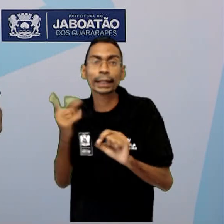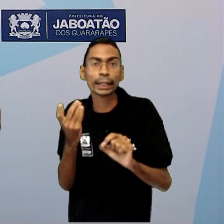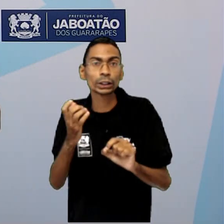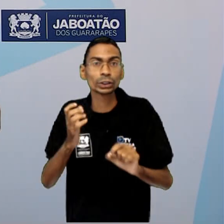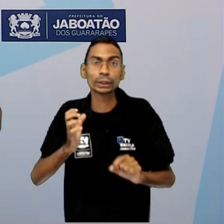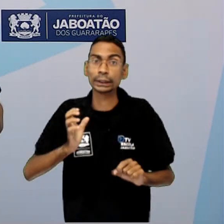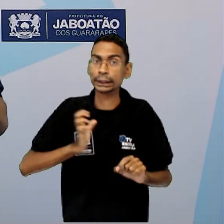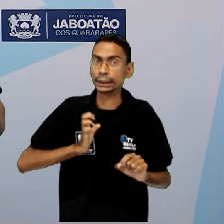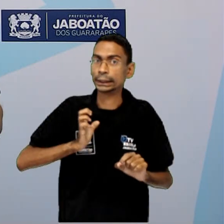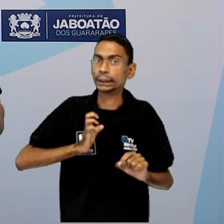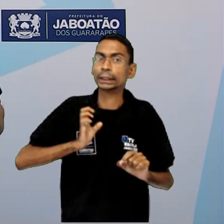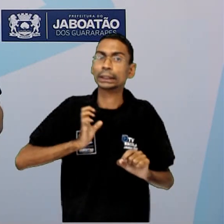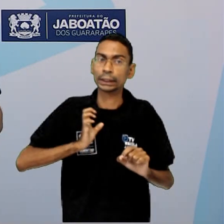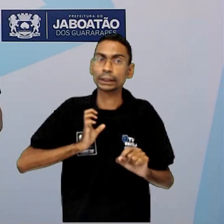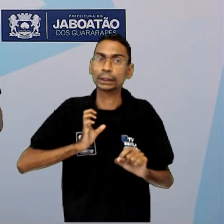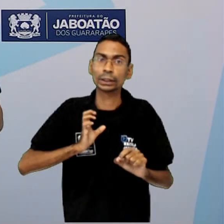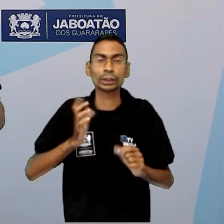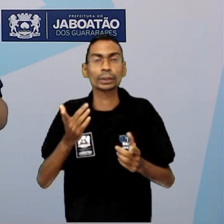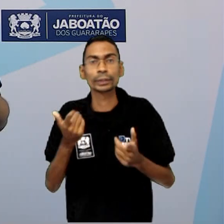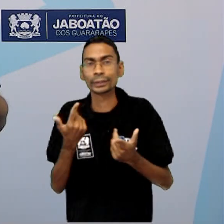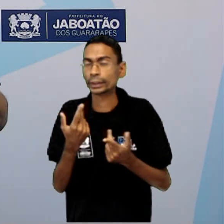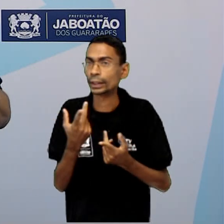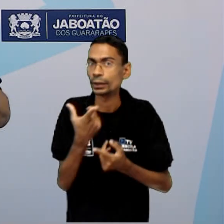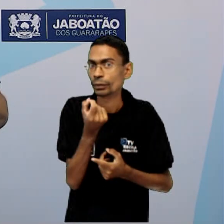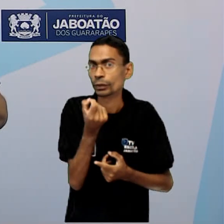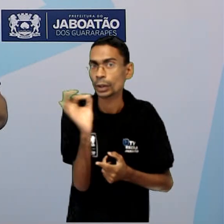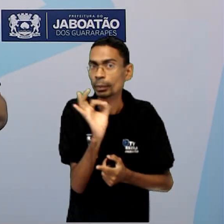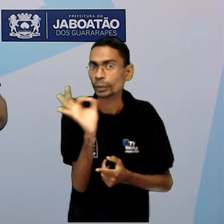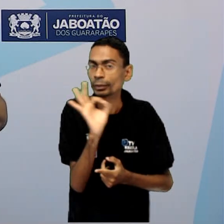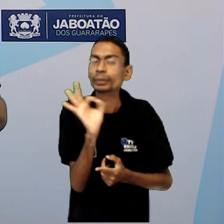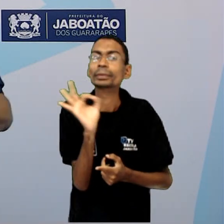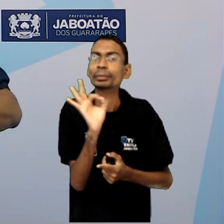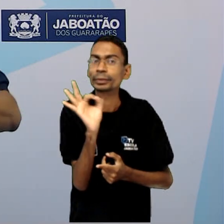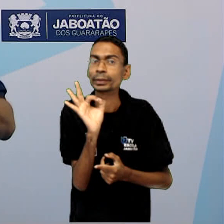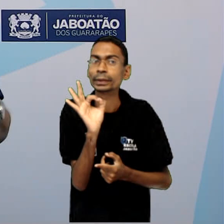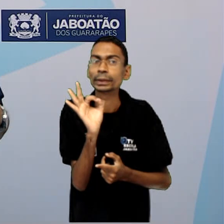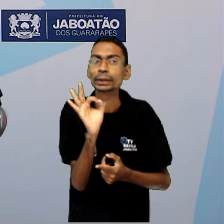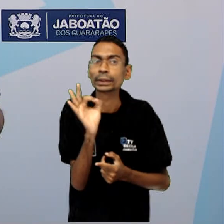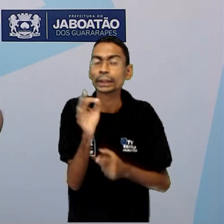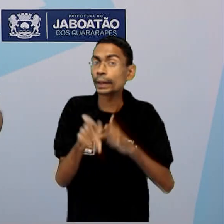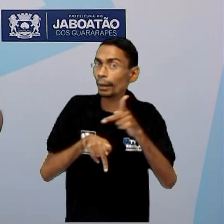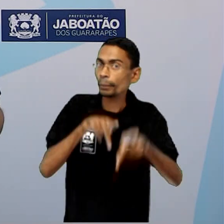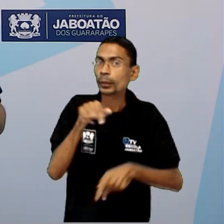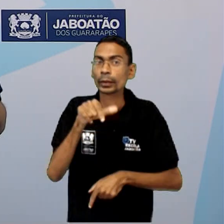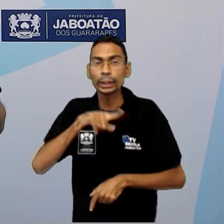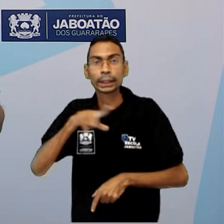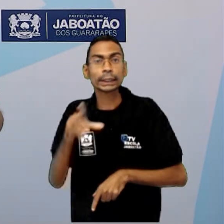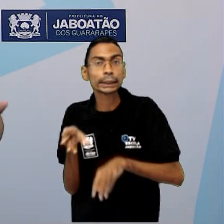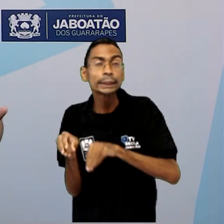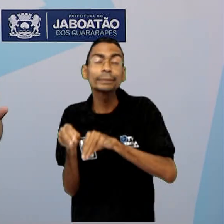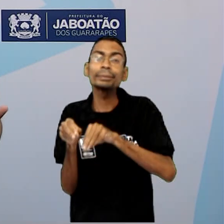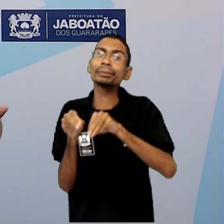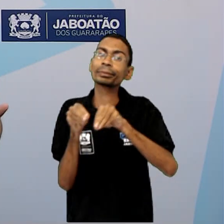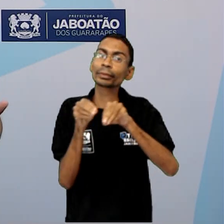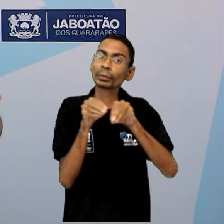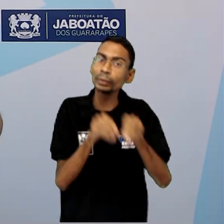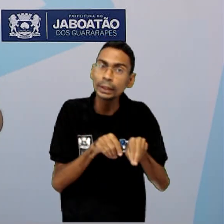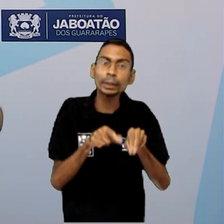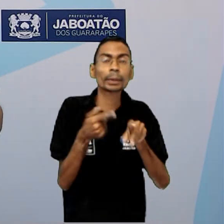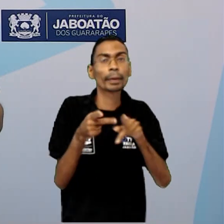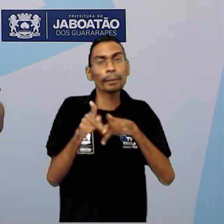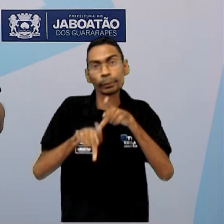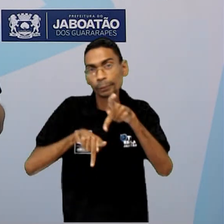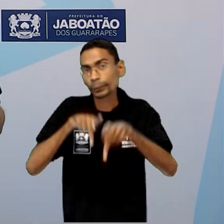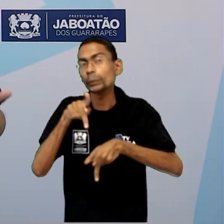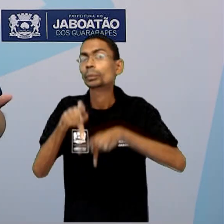era 20% do negócio. Mas só que esse camarada, ele tinha que trazer com ele pessoas para trabalhar,